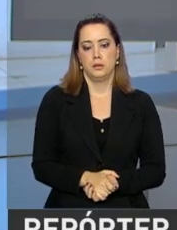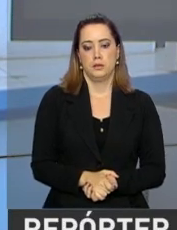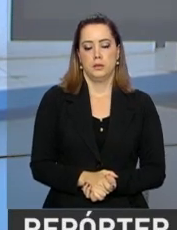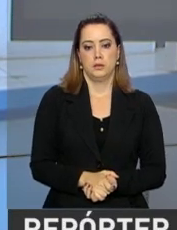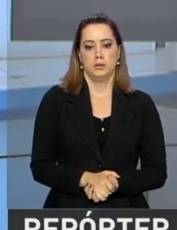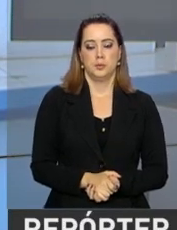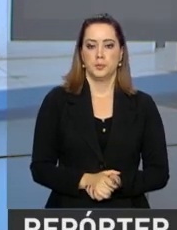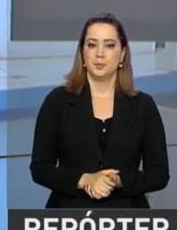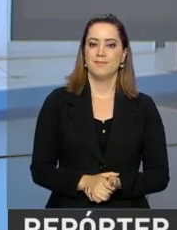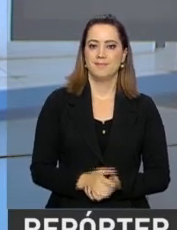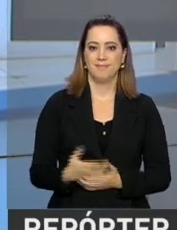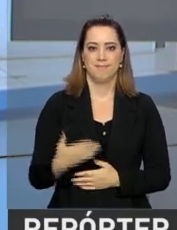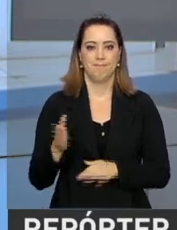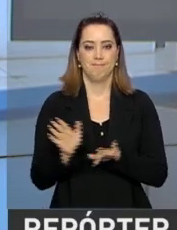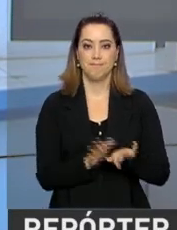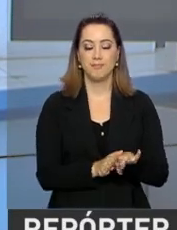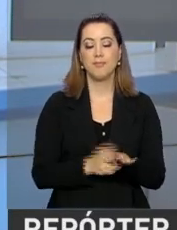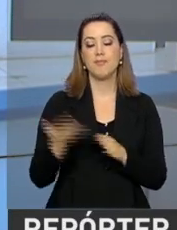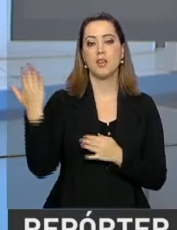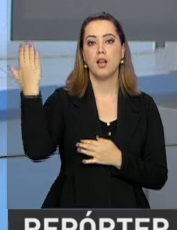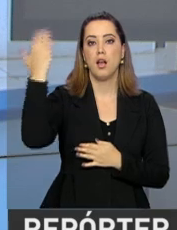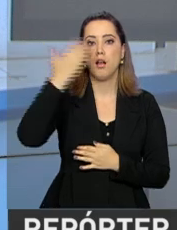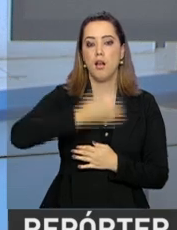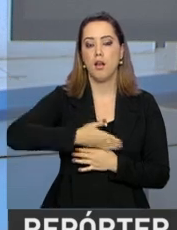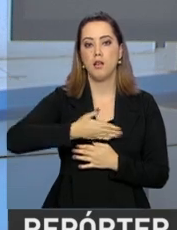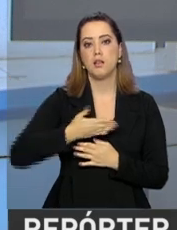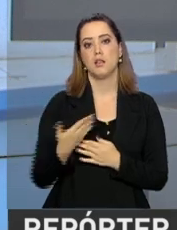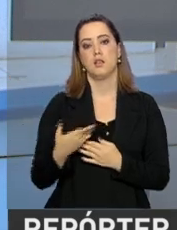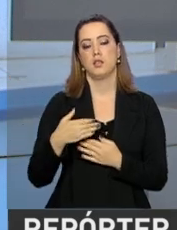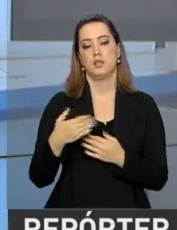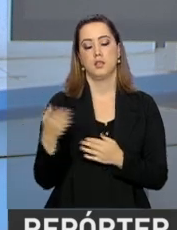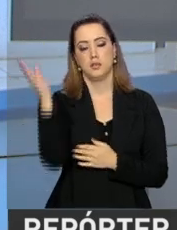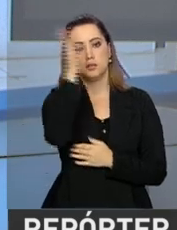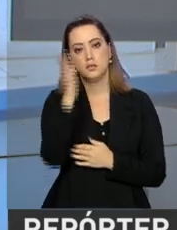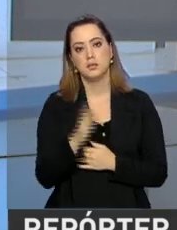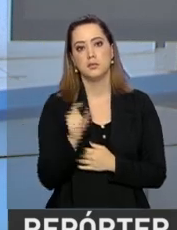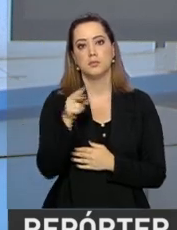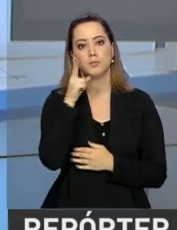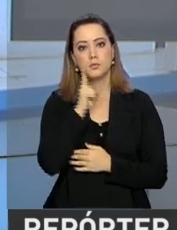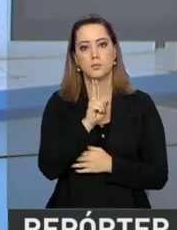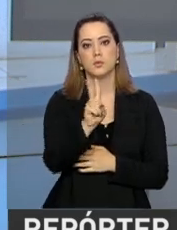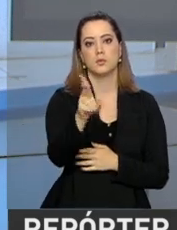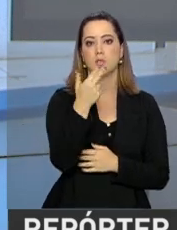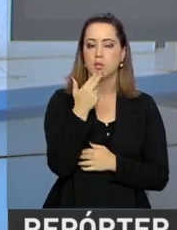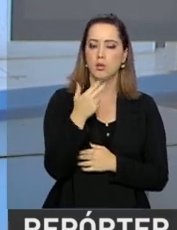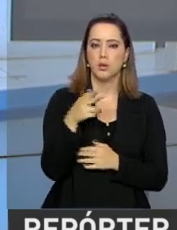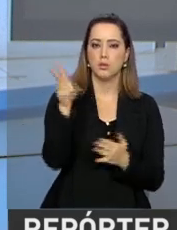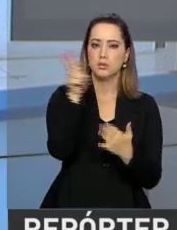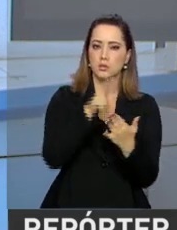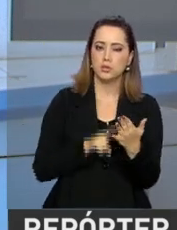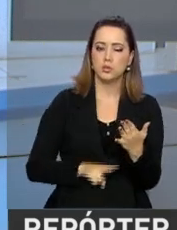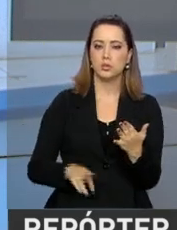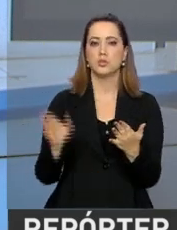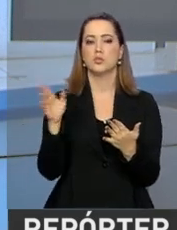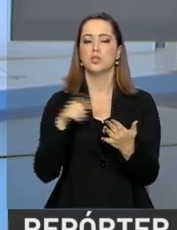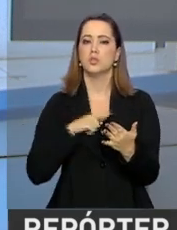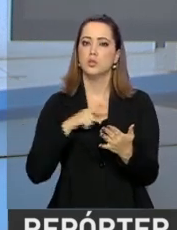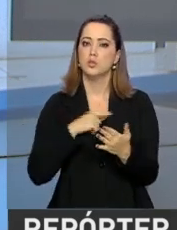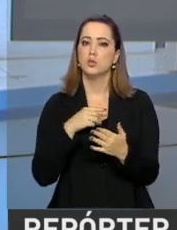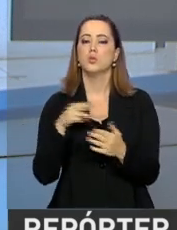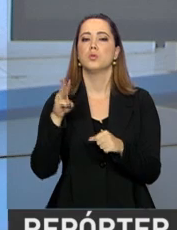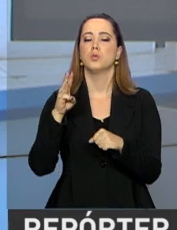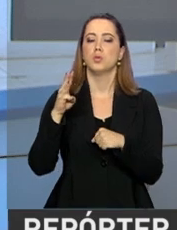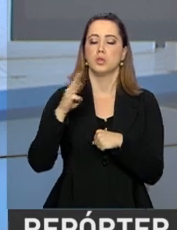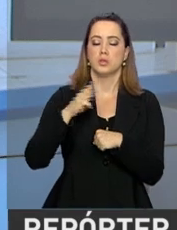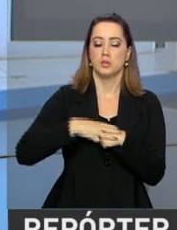A Prova Brasil, que avalia o desempenho de alunos do ensino fundamental em testes de leitura e de matemática, teve os resultados preliminares divulgados.